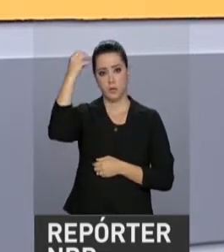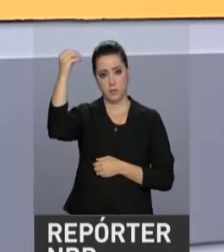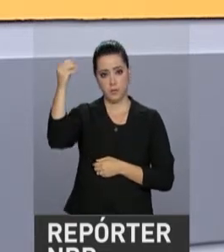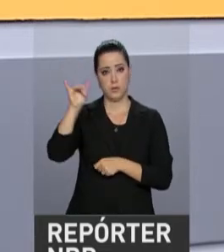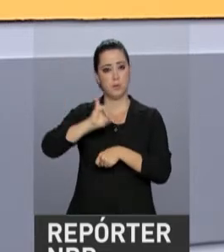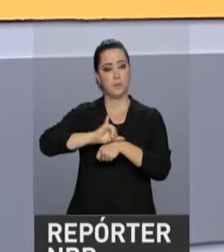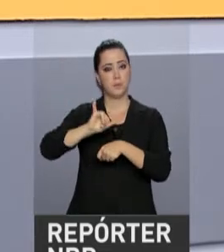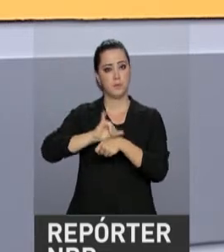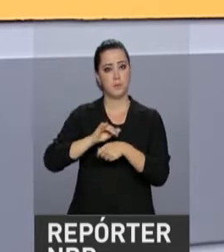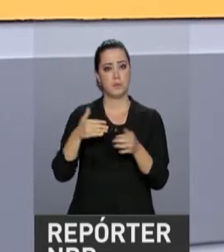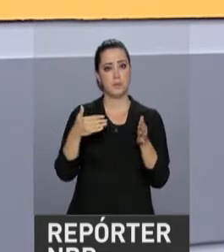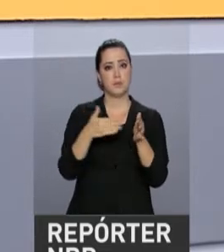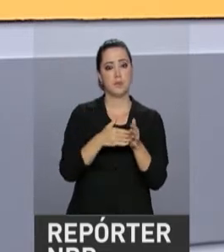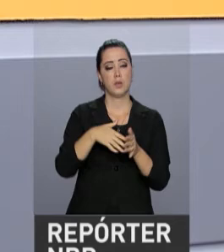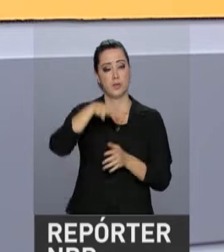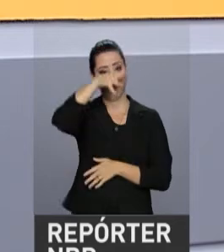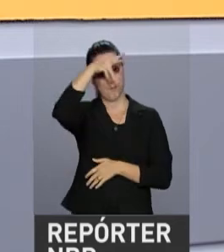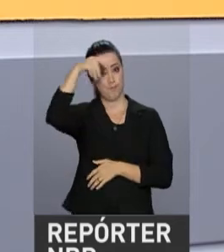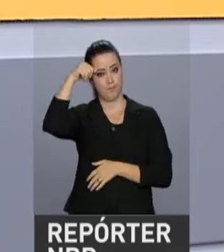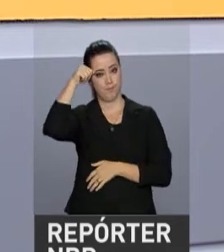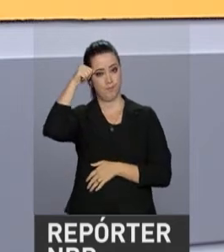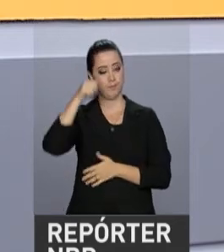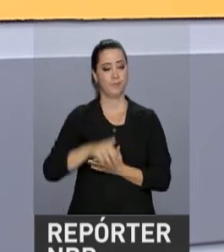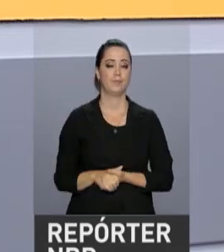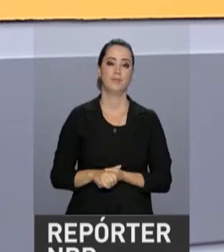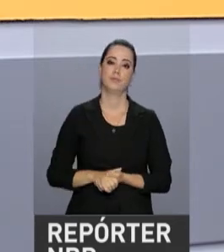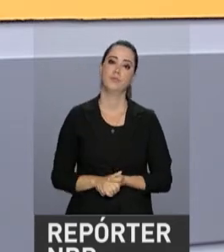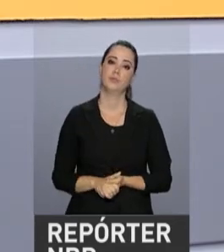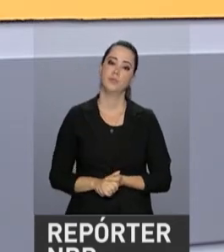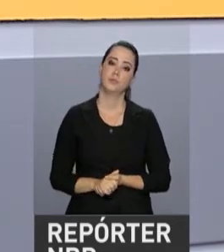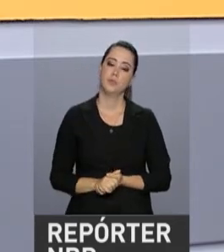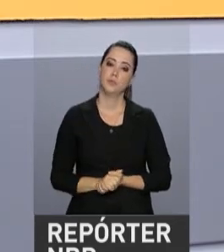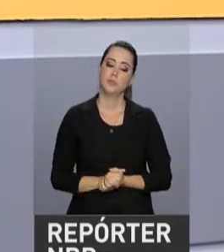vista em roraima até a capital mato grossense